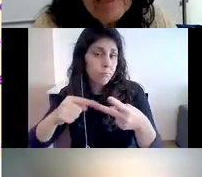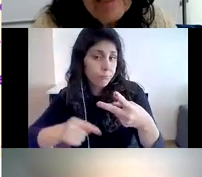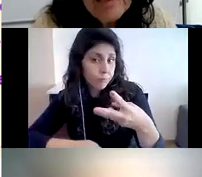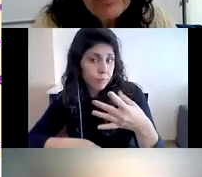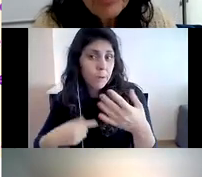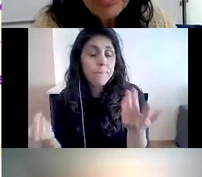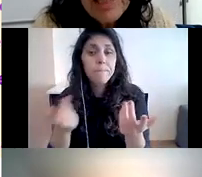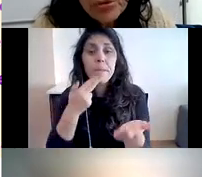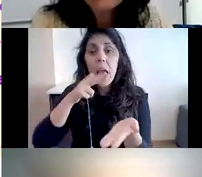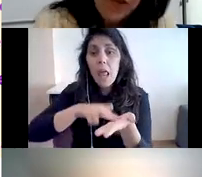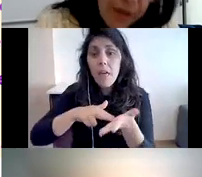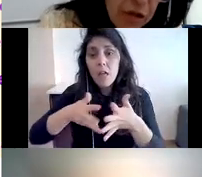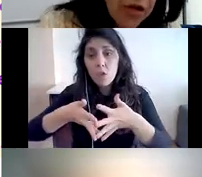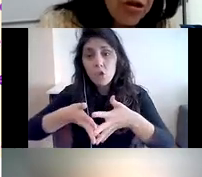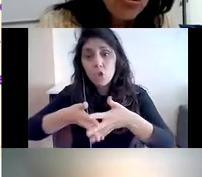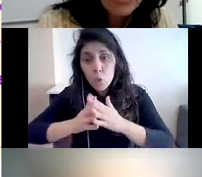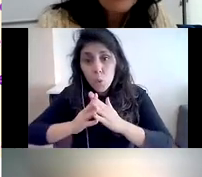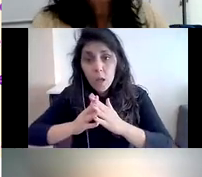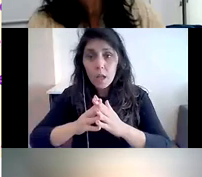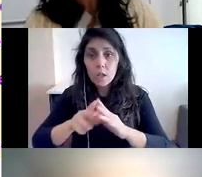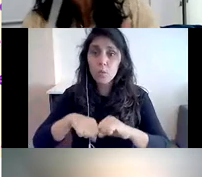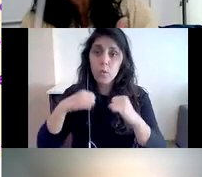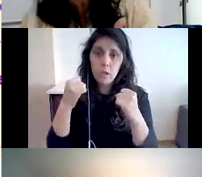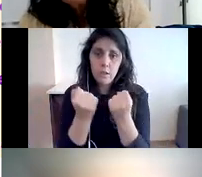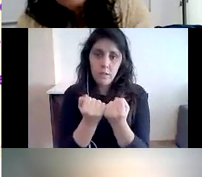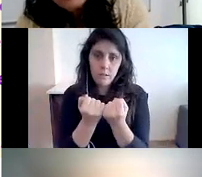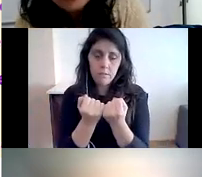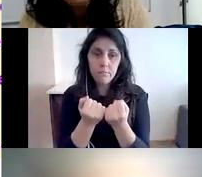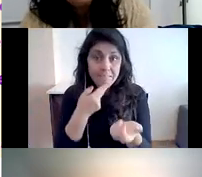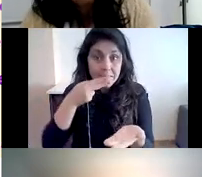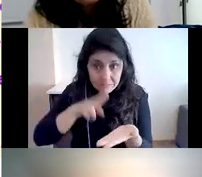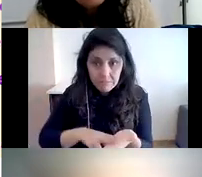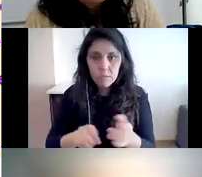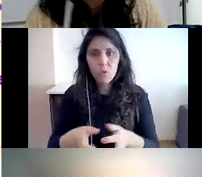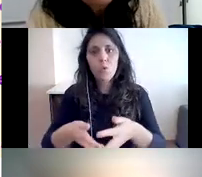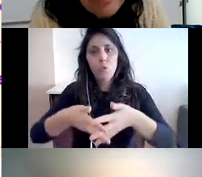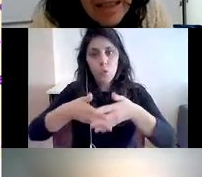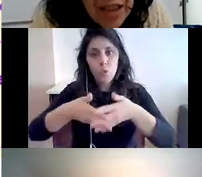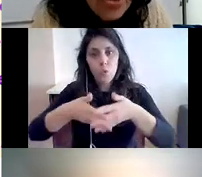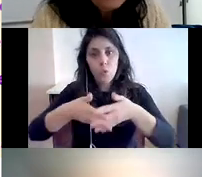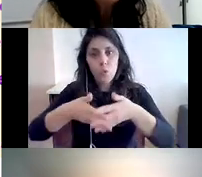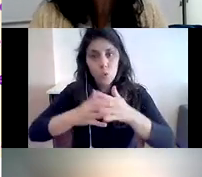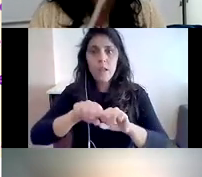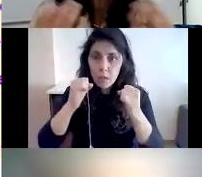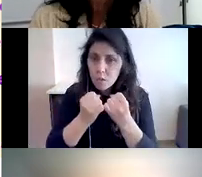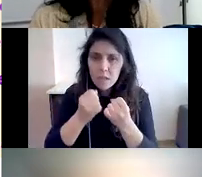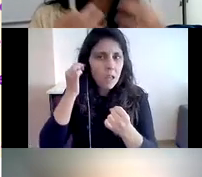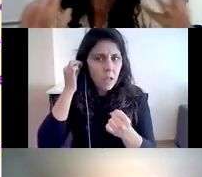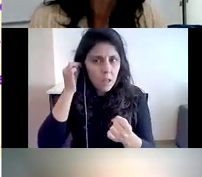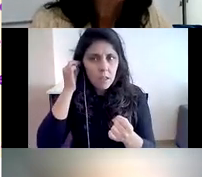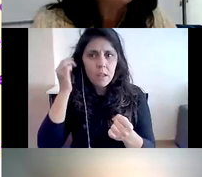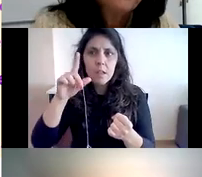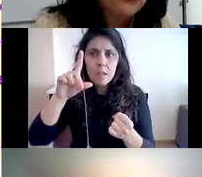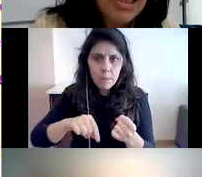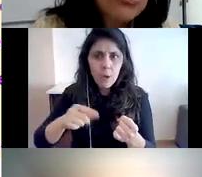estrutural, das nossas sociedades e uma realidade estrutural que está na raiz e enquadra